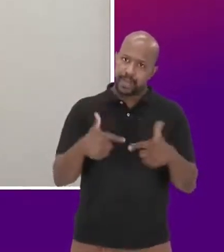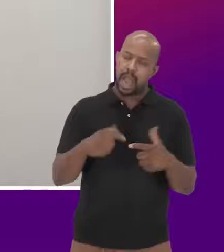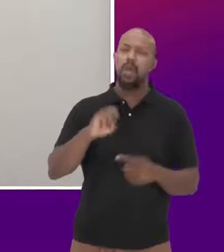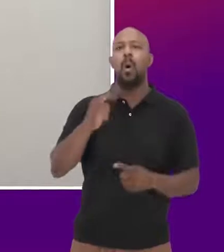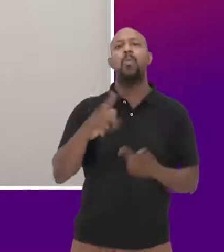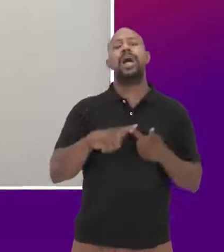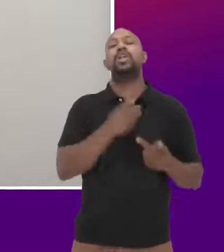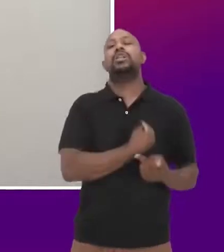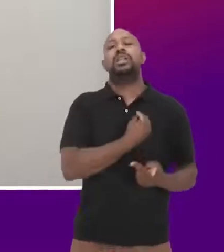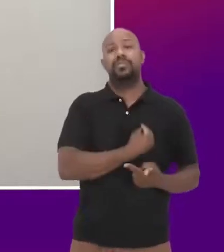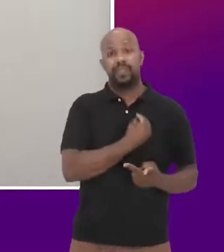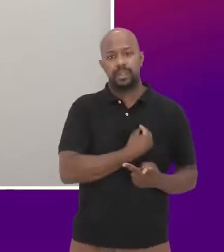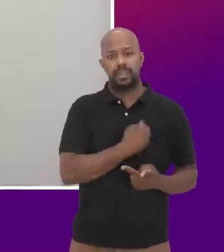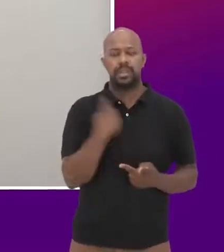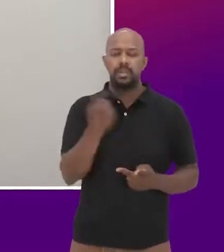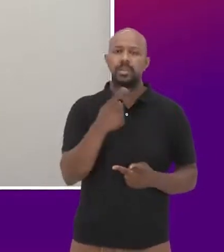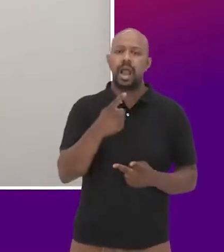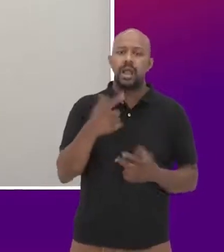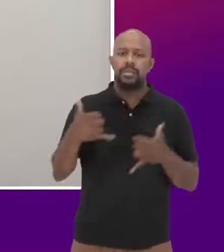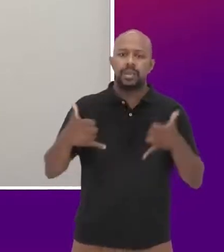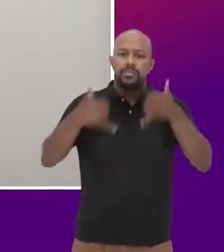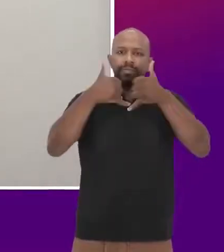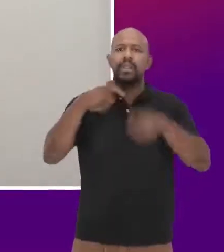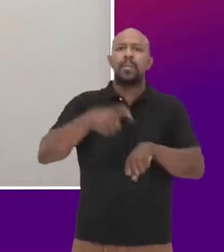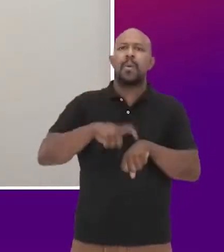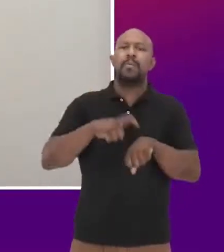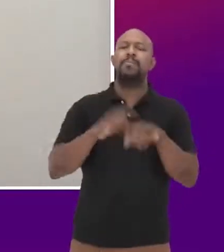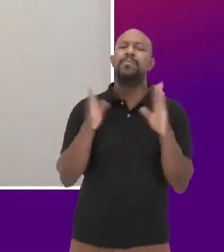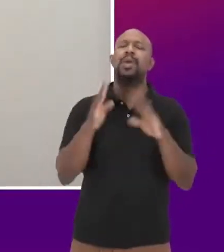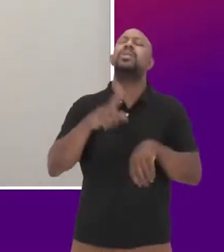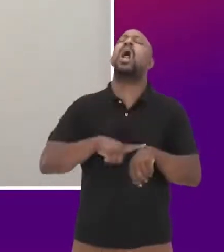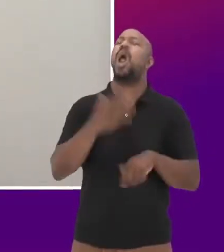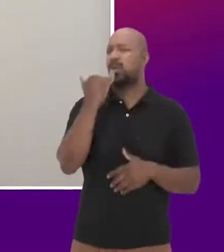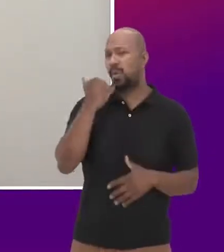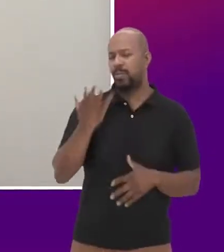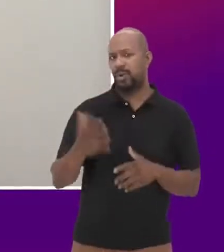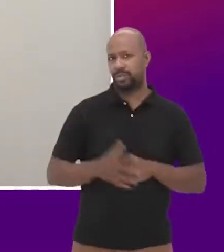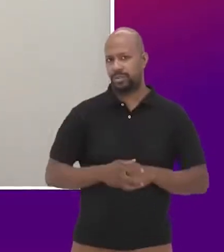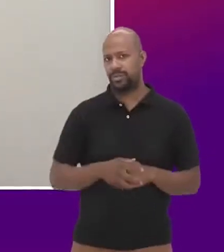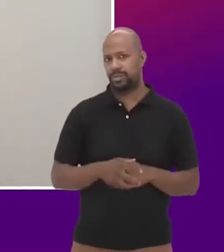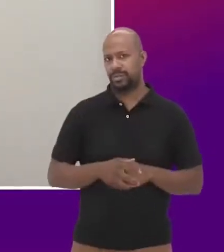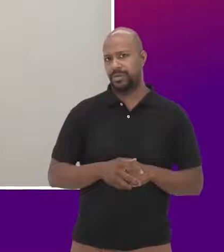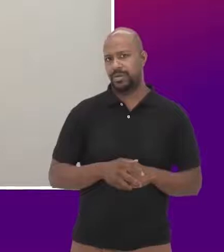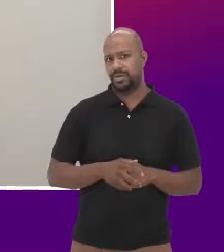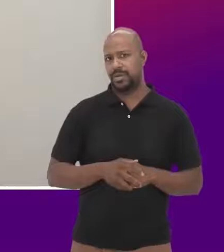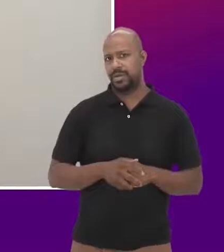as nossas vidas nós recebemos nesse tempo inteiro na hora do almoço?